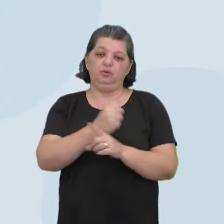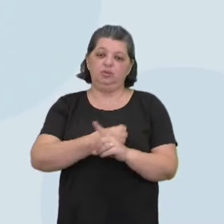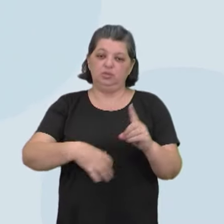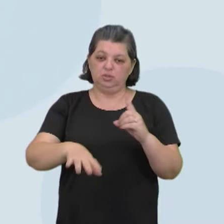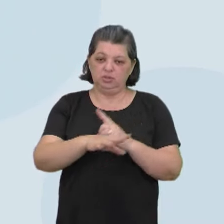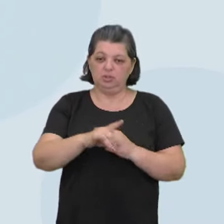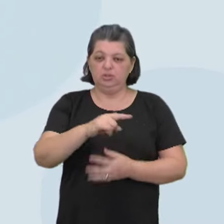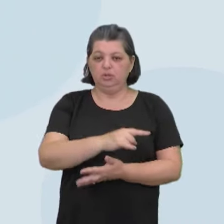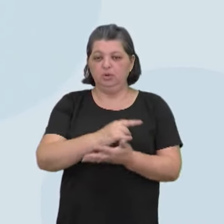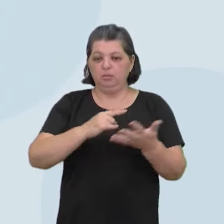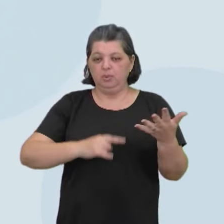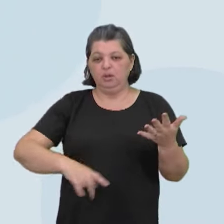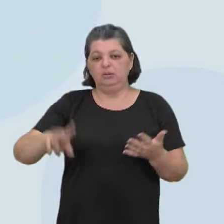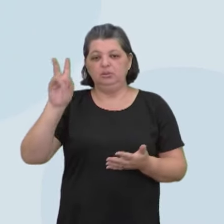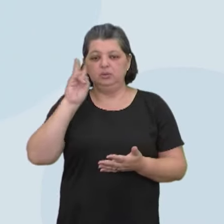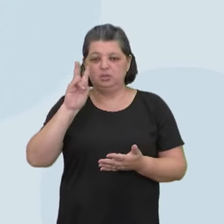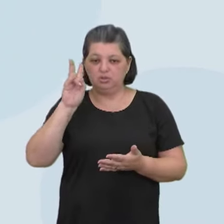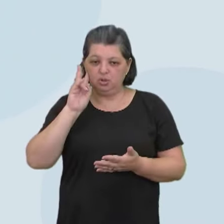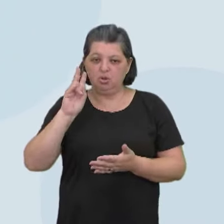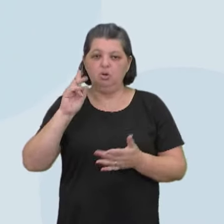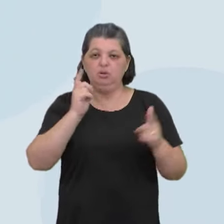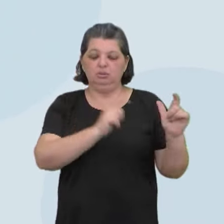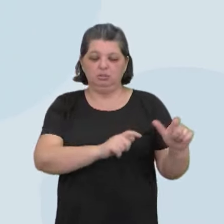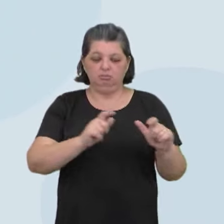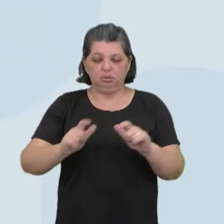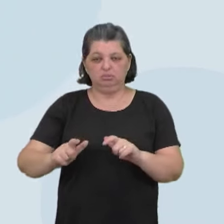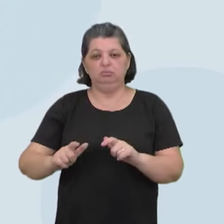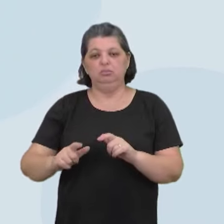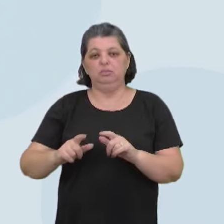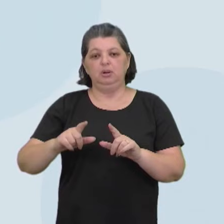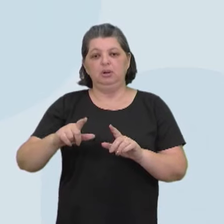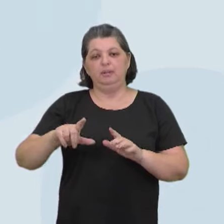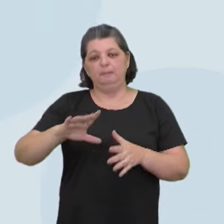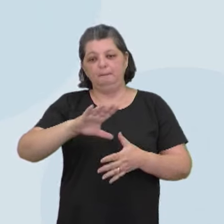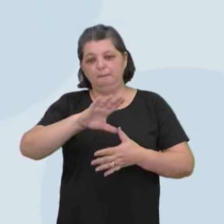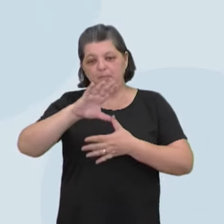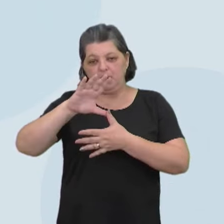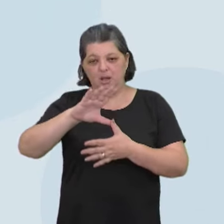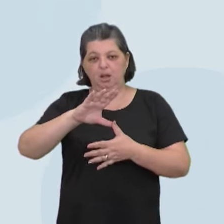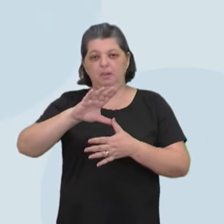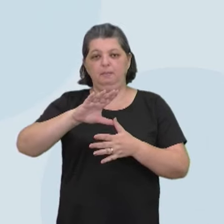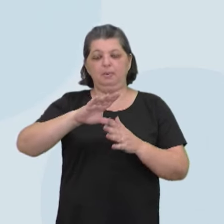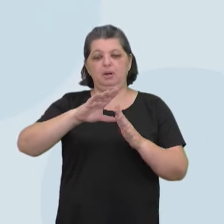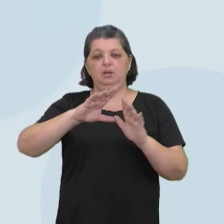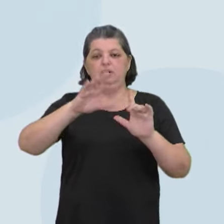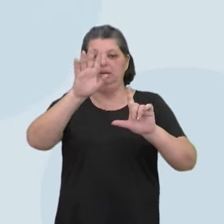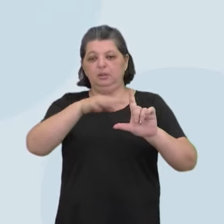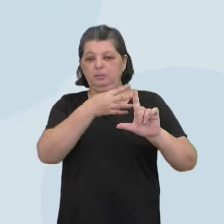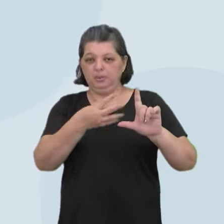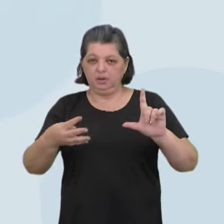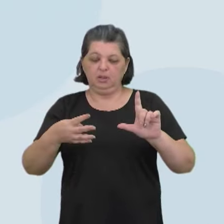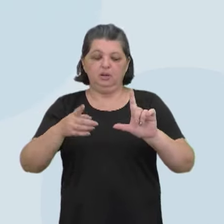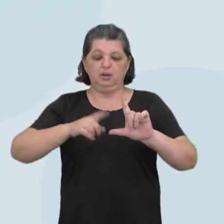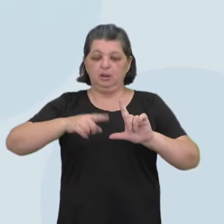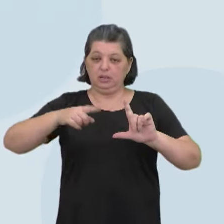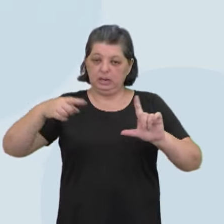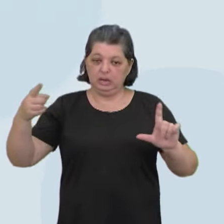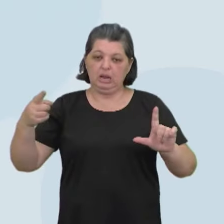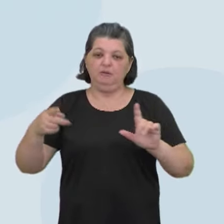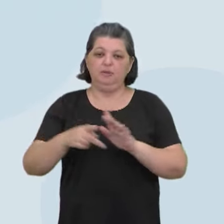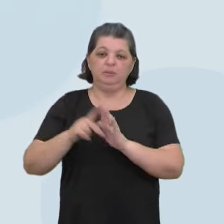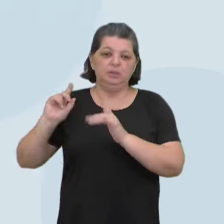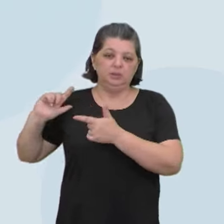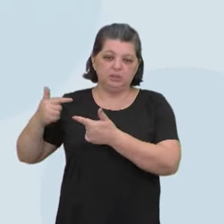documentos históricos e geográficos, mapas, tabelas, gráficos, tradições